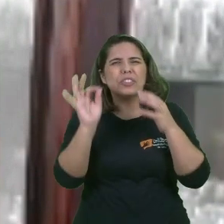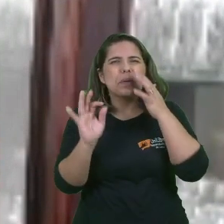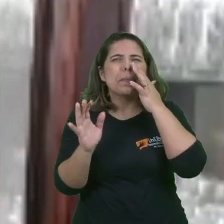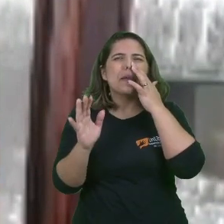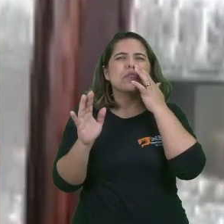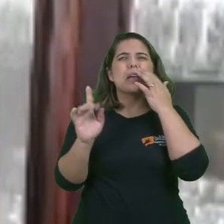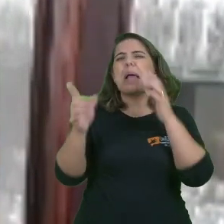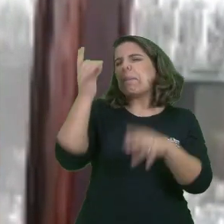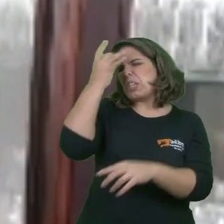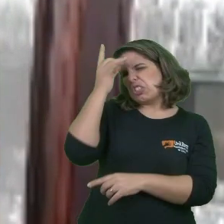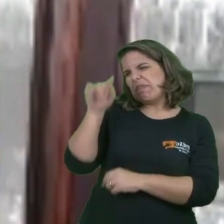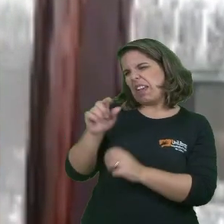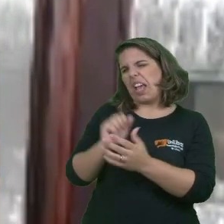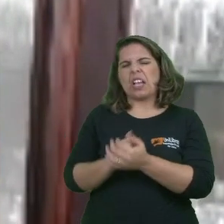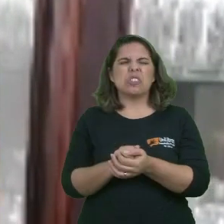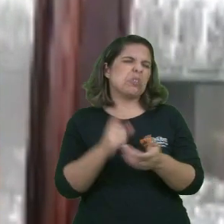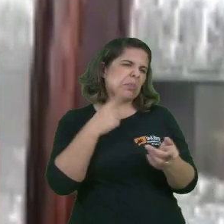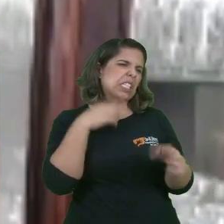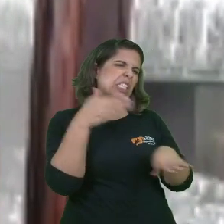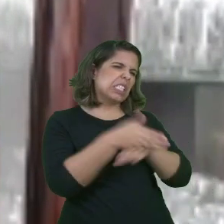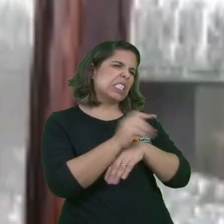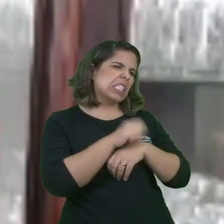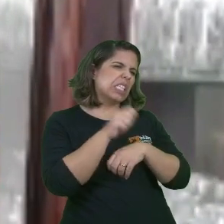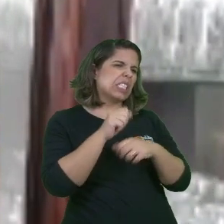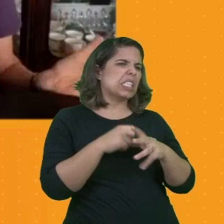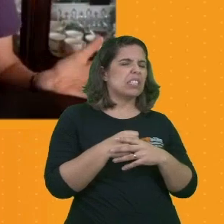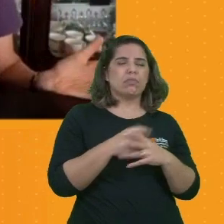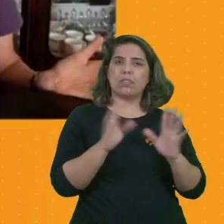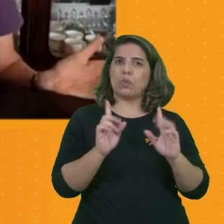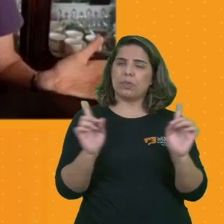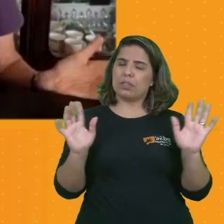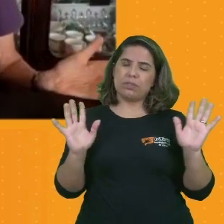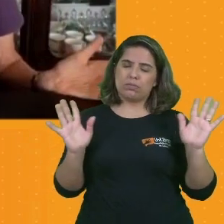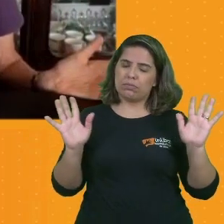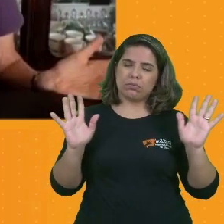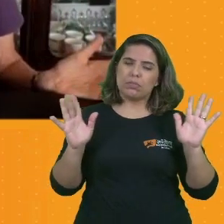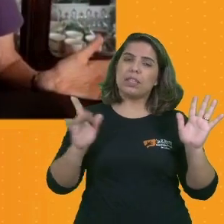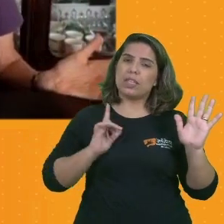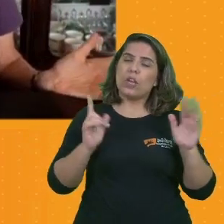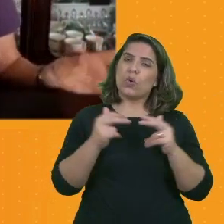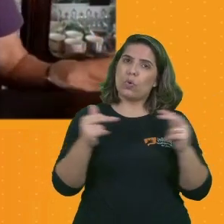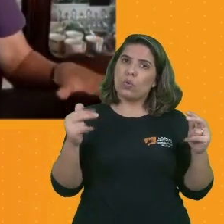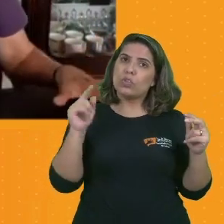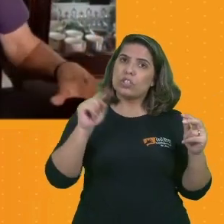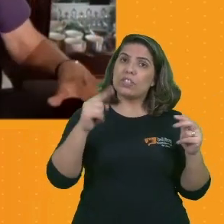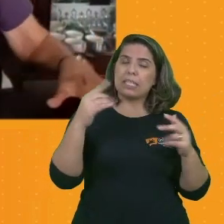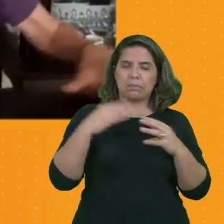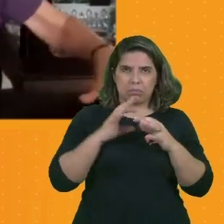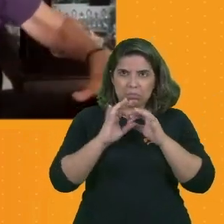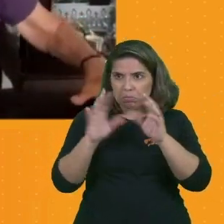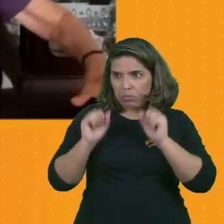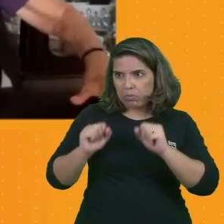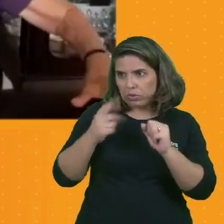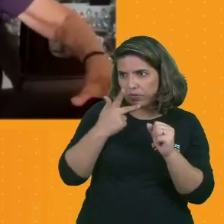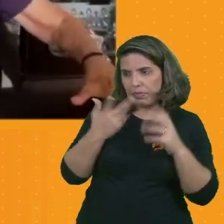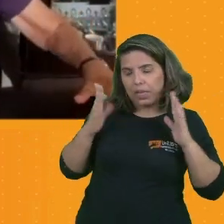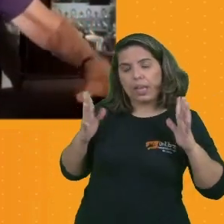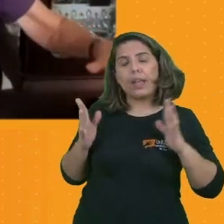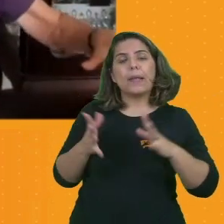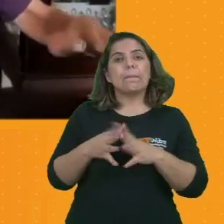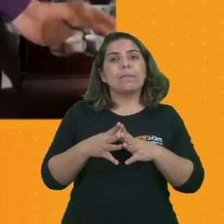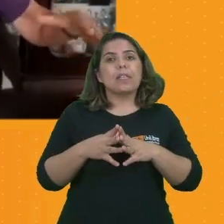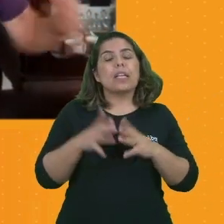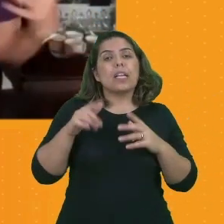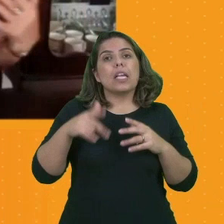acho que é mais eu acho que tem coisas que você me permite eu gostaria nessa